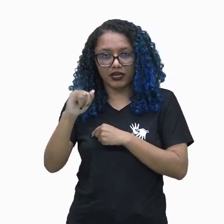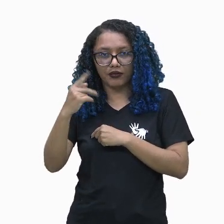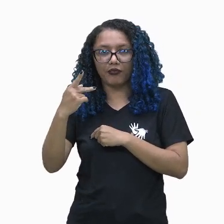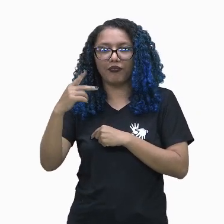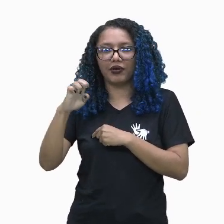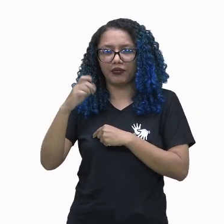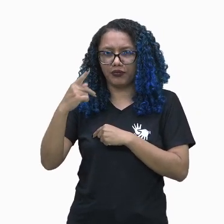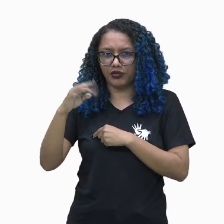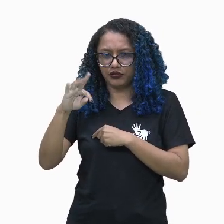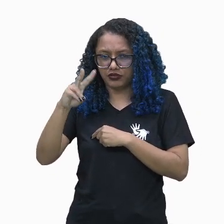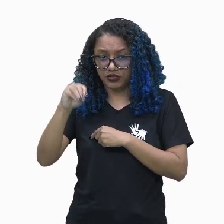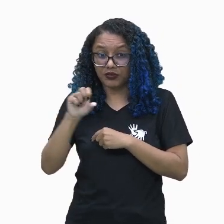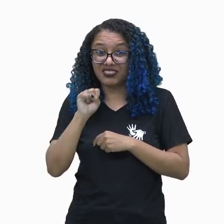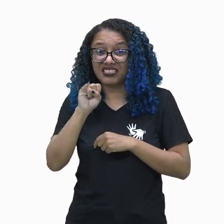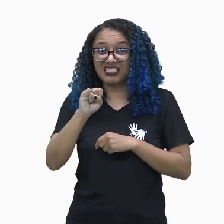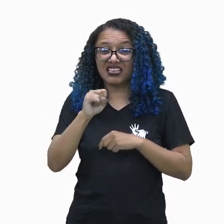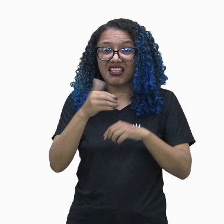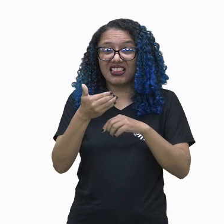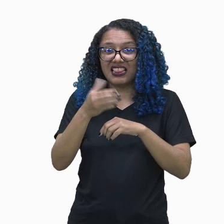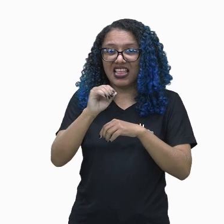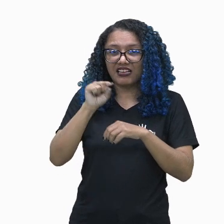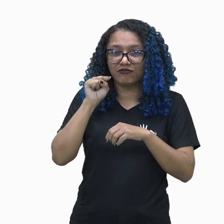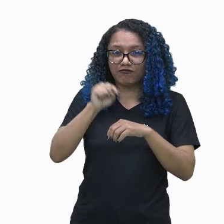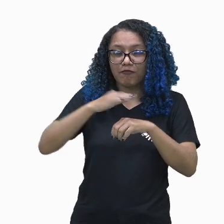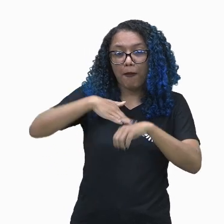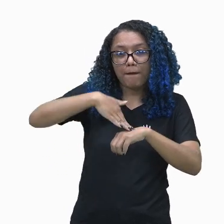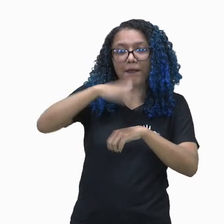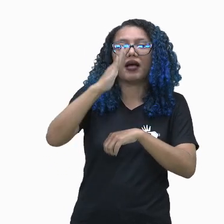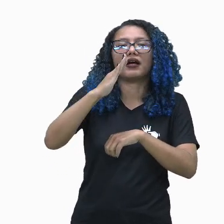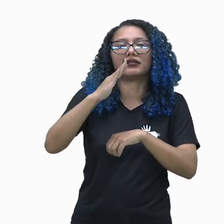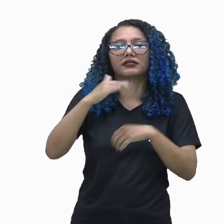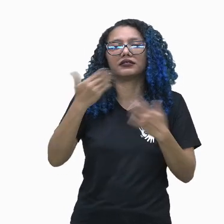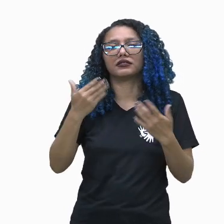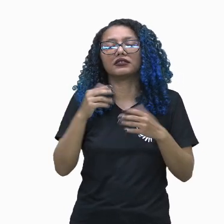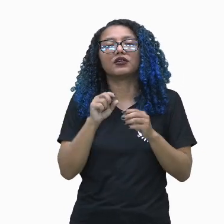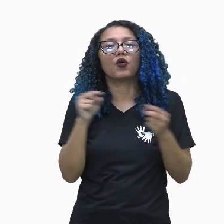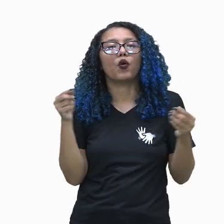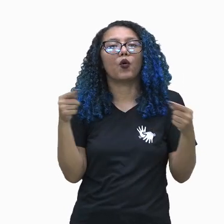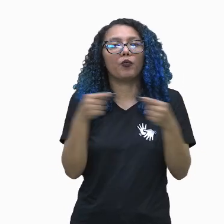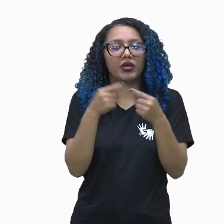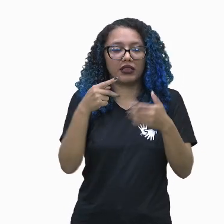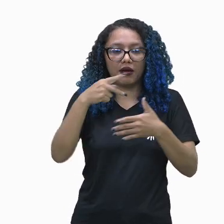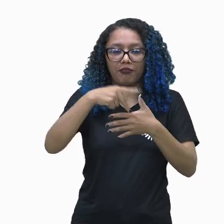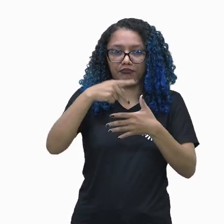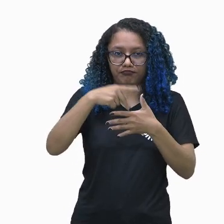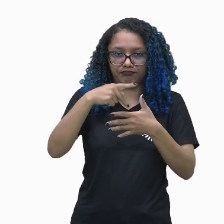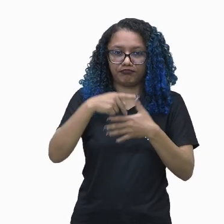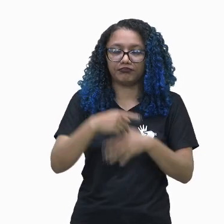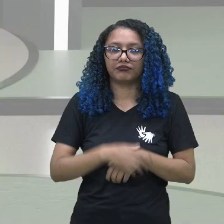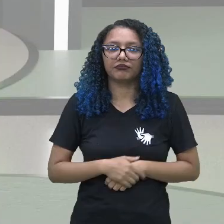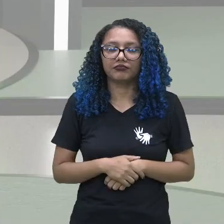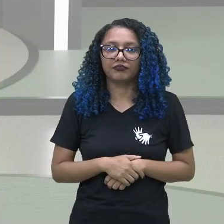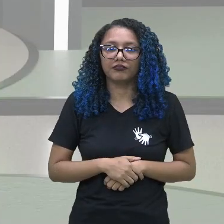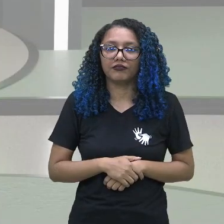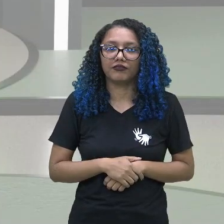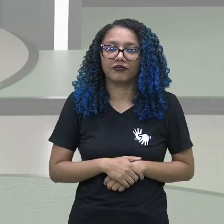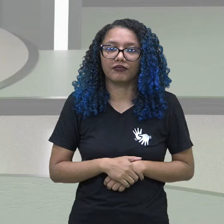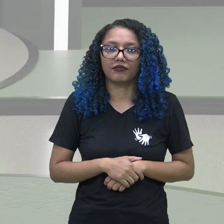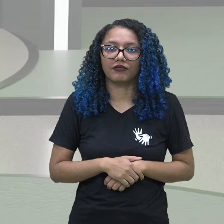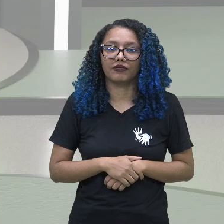quando a massa molecular é superior a 10.000 unidades, trata-se de uma proteína. Então, é uma questão